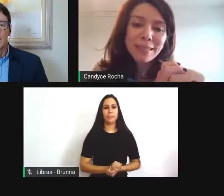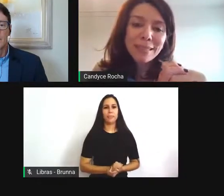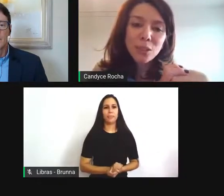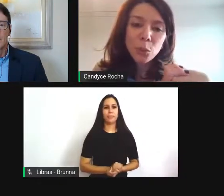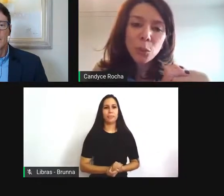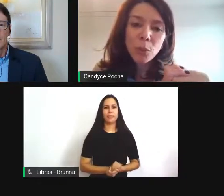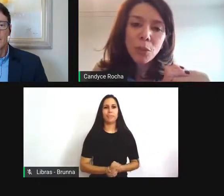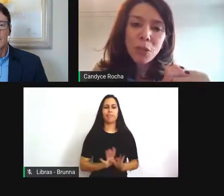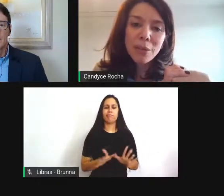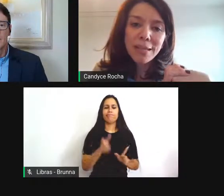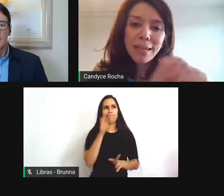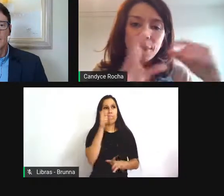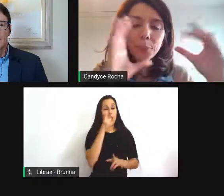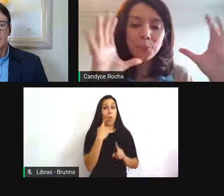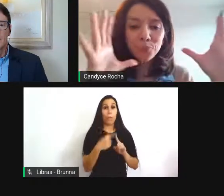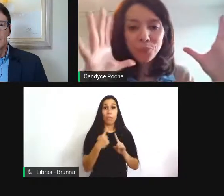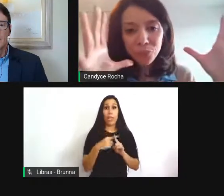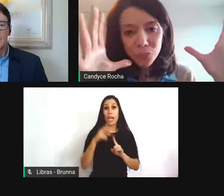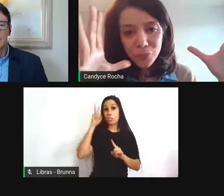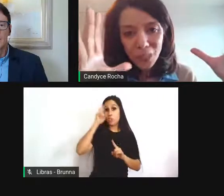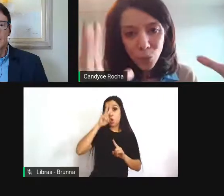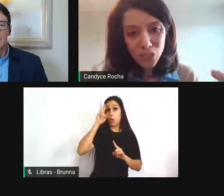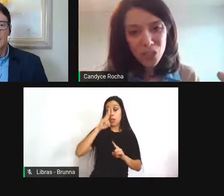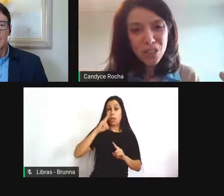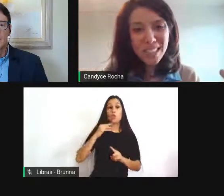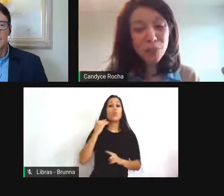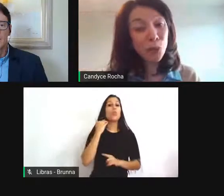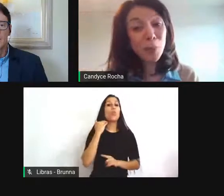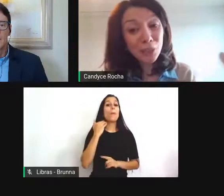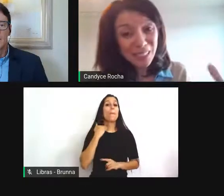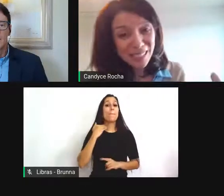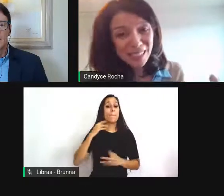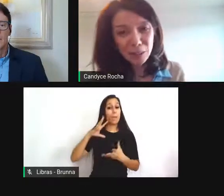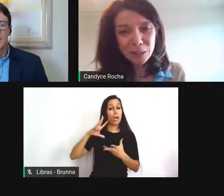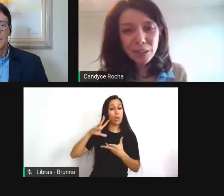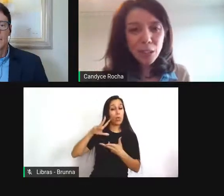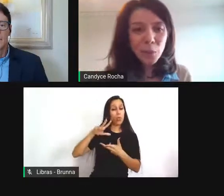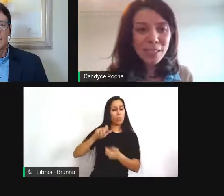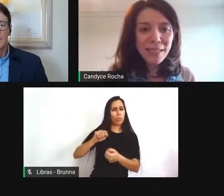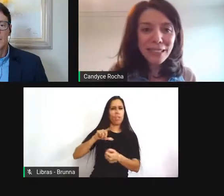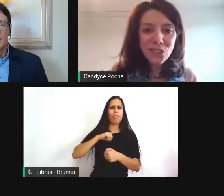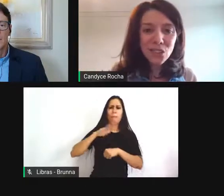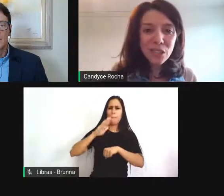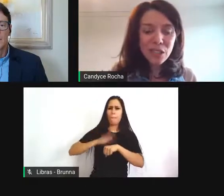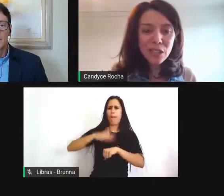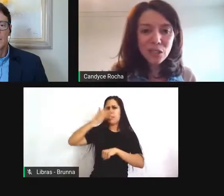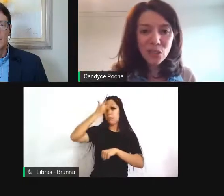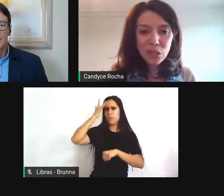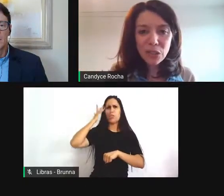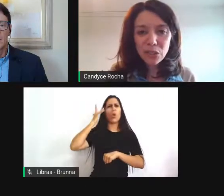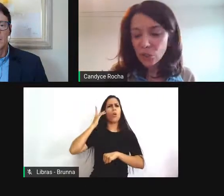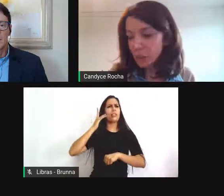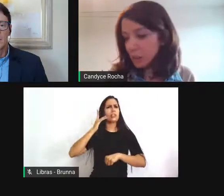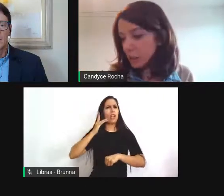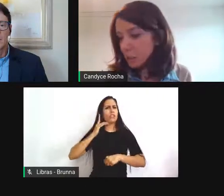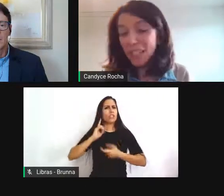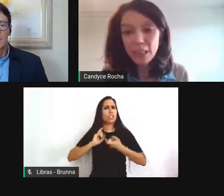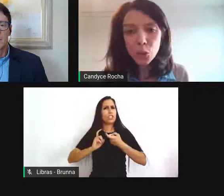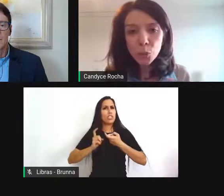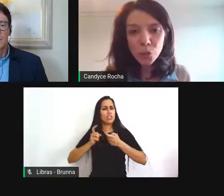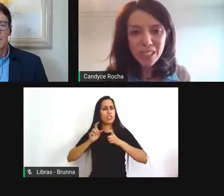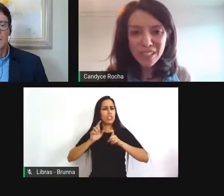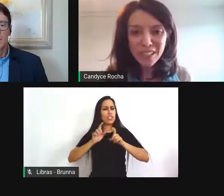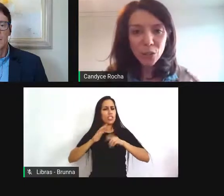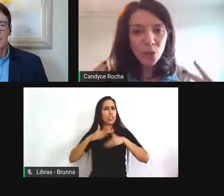ela é muito interessante, porque o banco, ele é um agente de desenvolvimento financeiro, então ele tem uma série